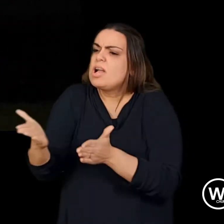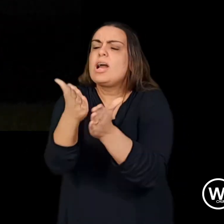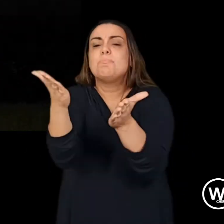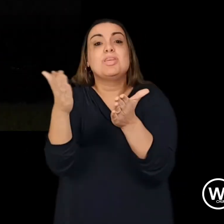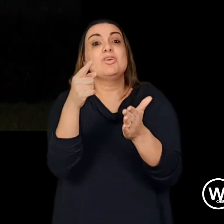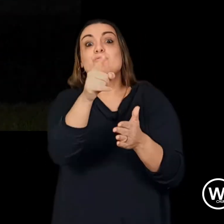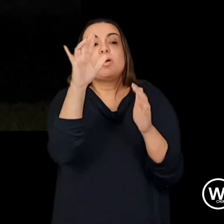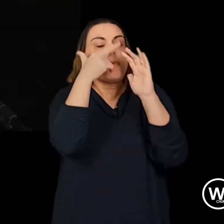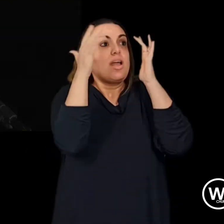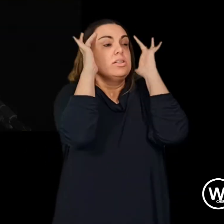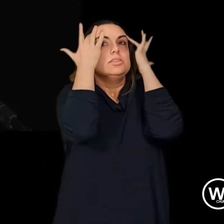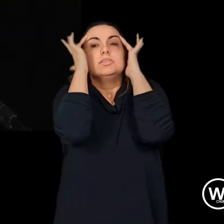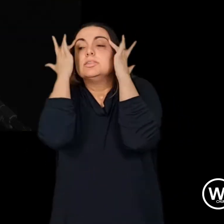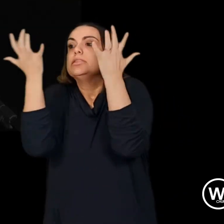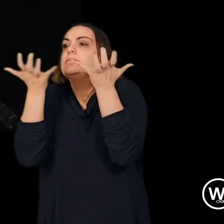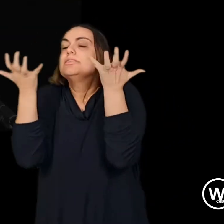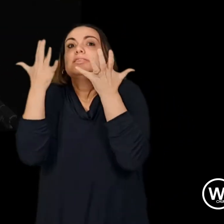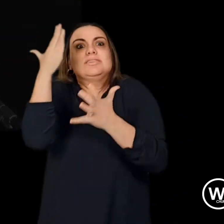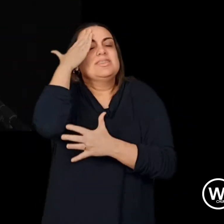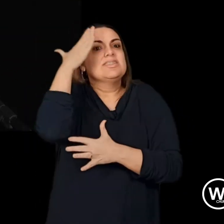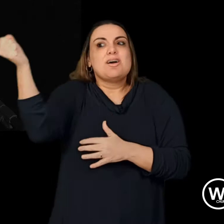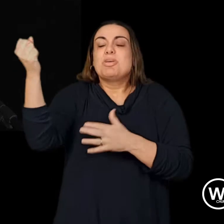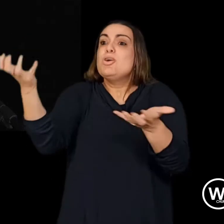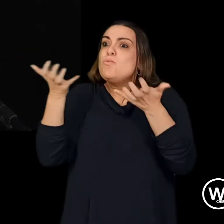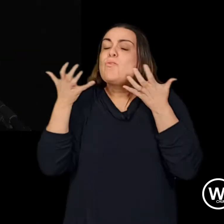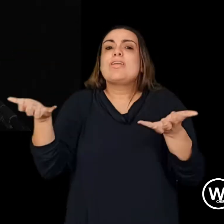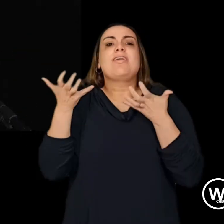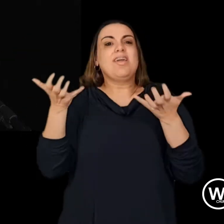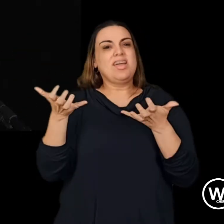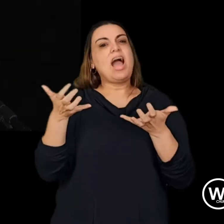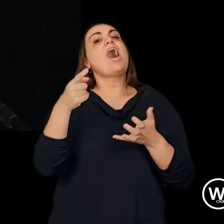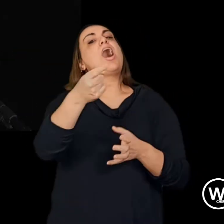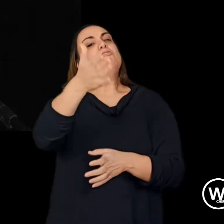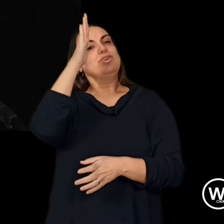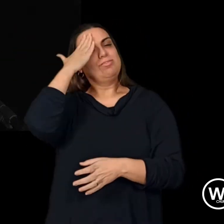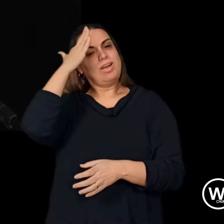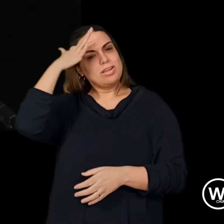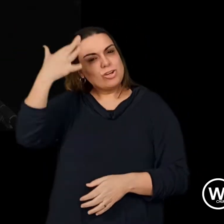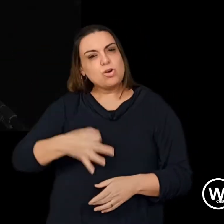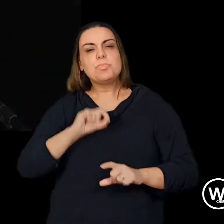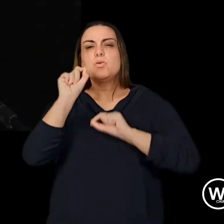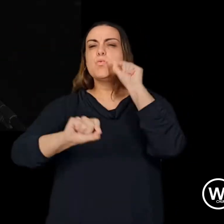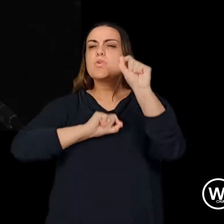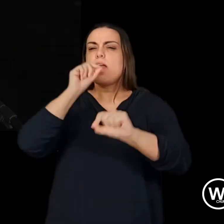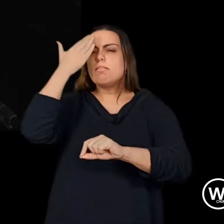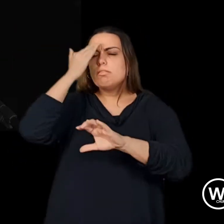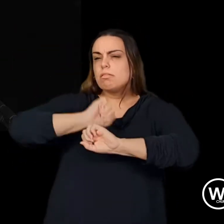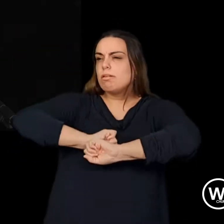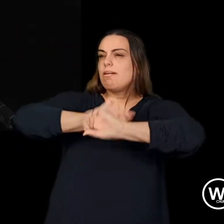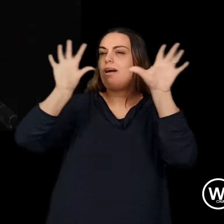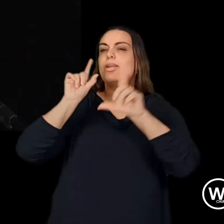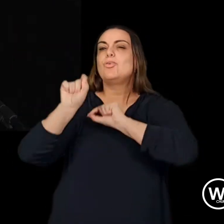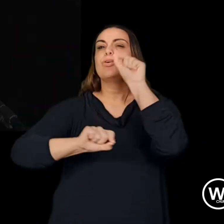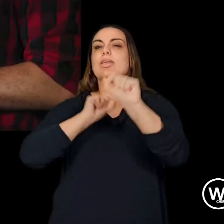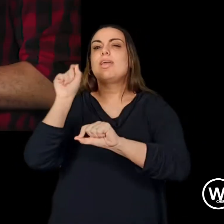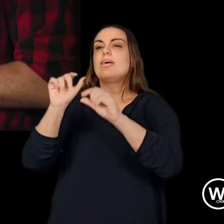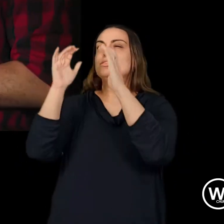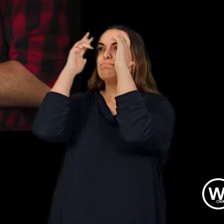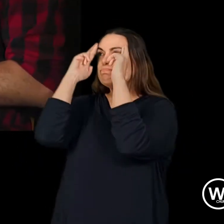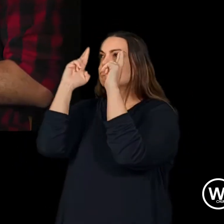tesouro escondido, então você entenderá o que é temer ao Senhor e achará o conhecimento de